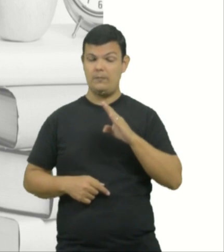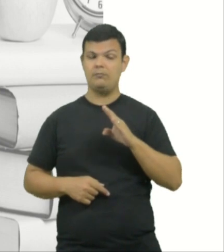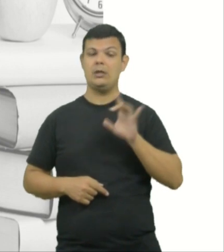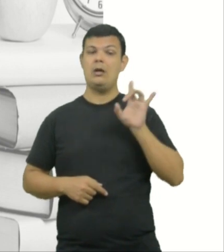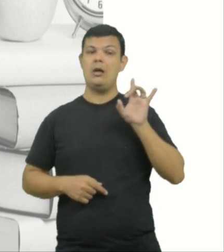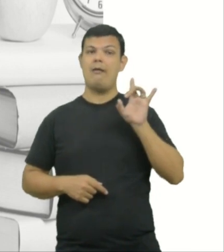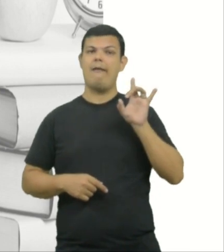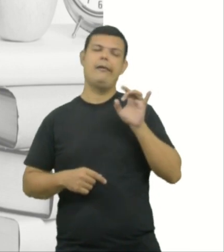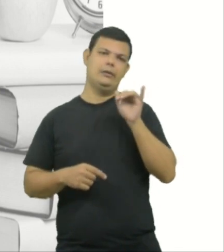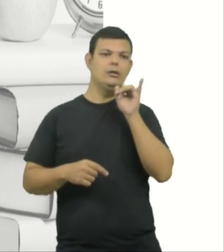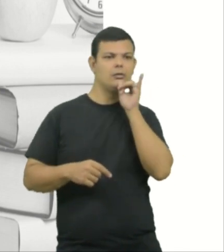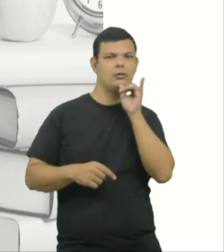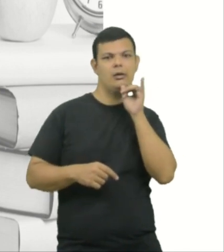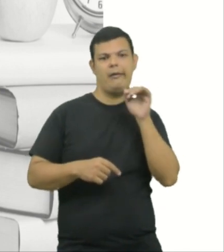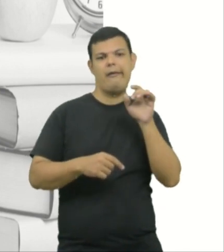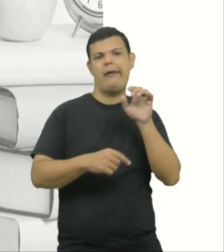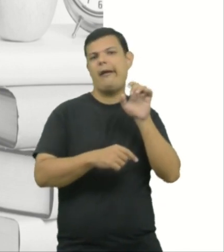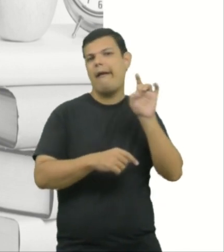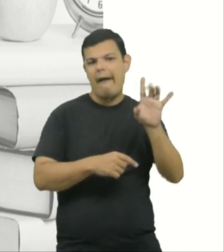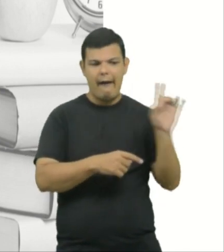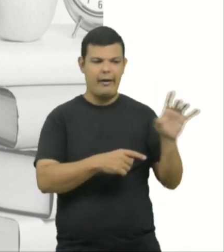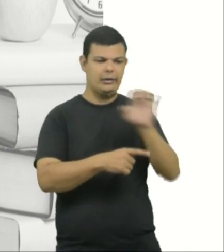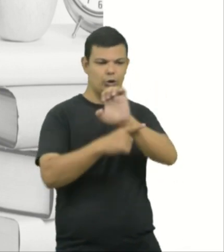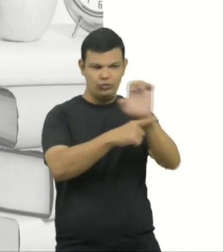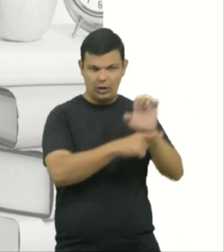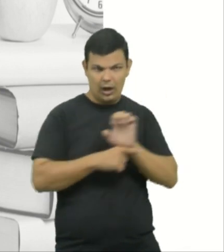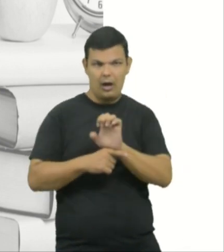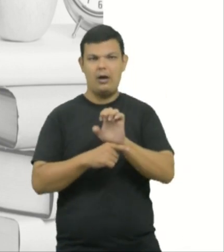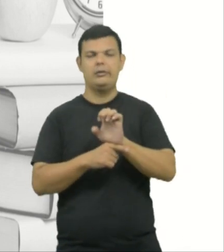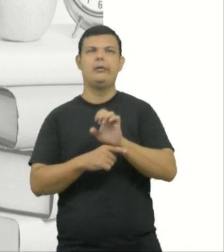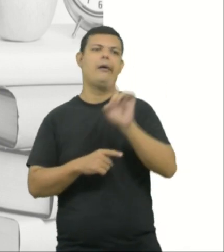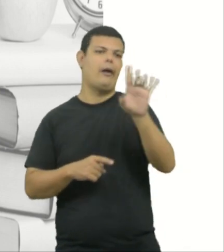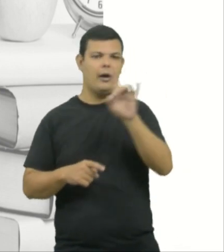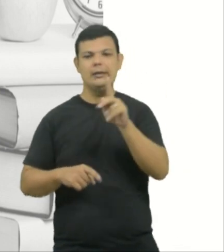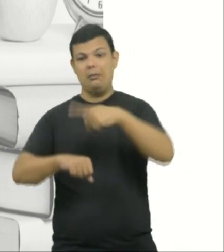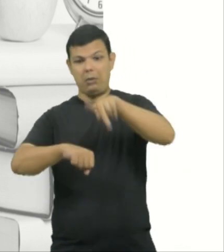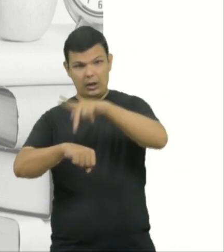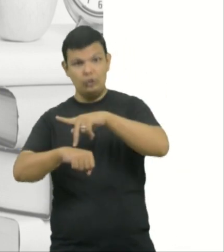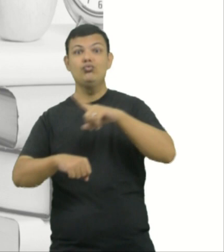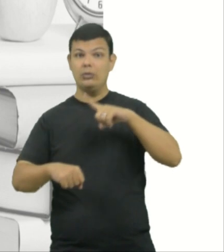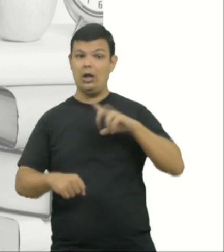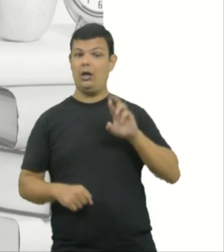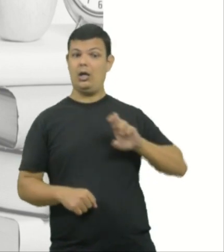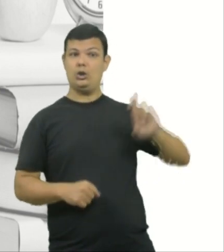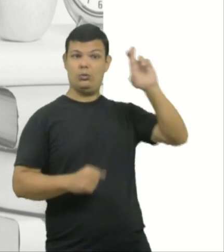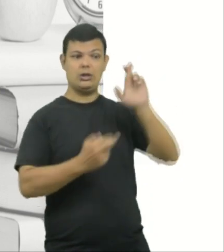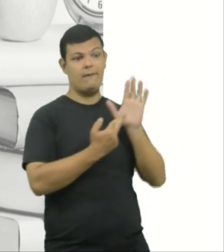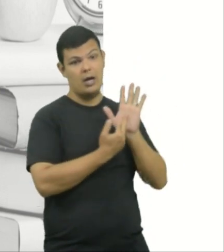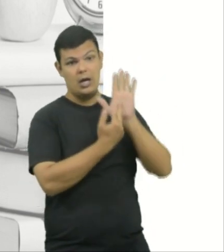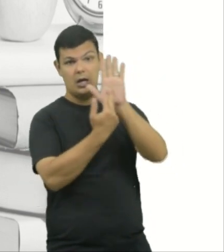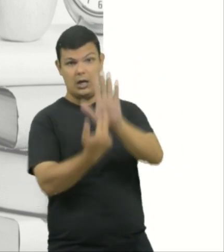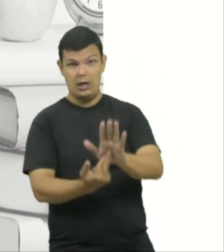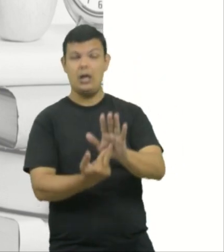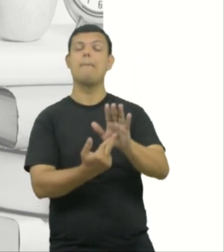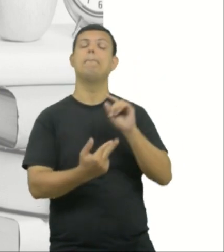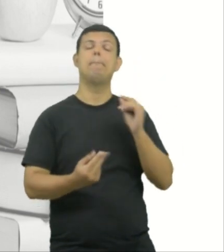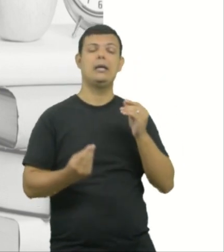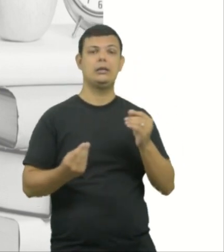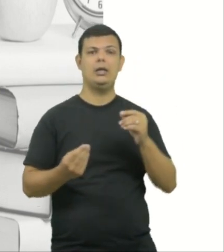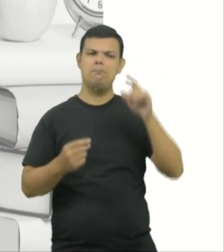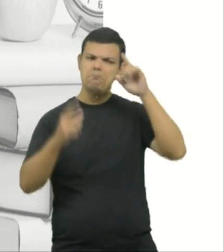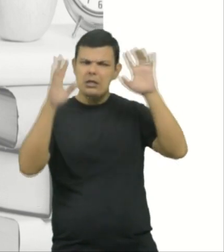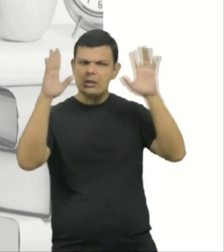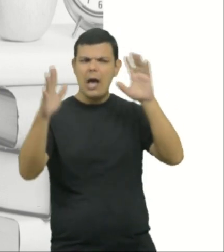Cada estado, cada país tem o seu estado e seu governante. Então, nós escolhemos nosso governante para que eles pensem